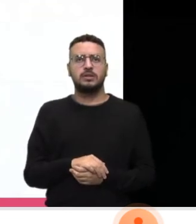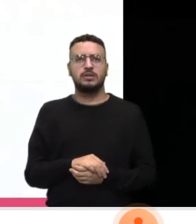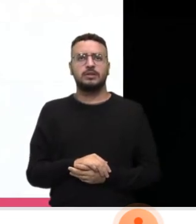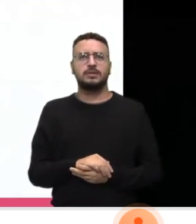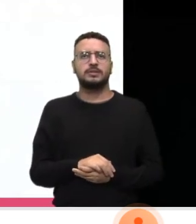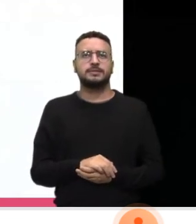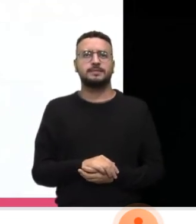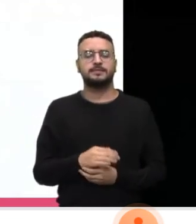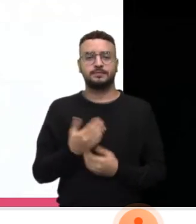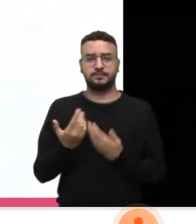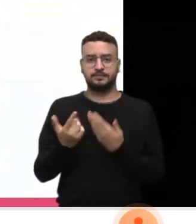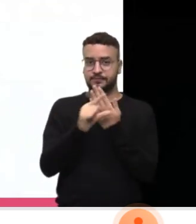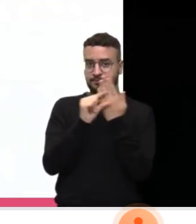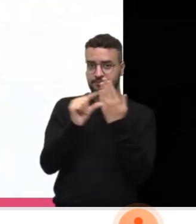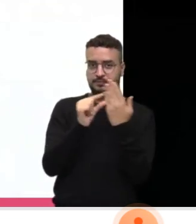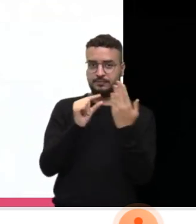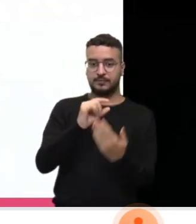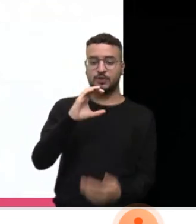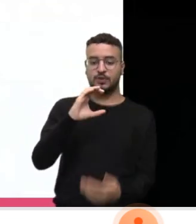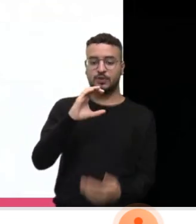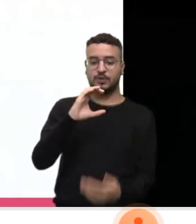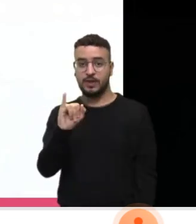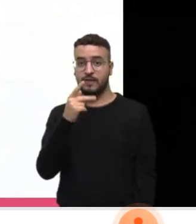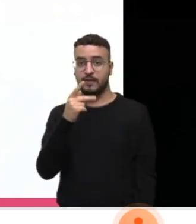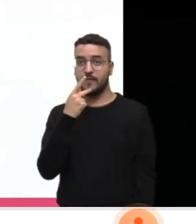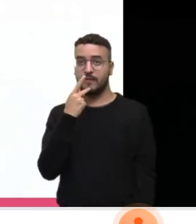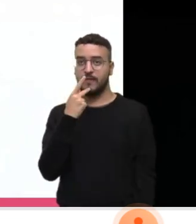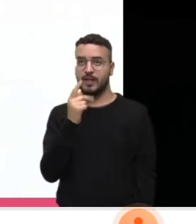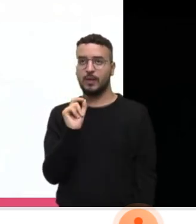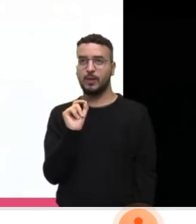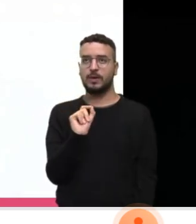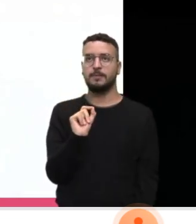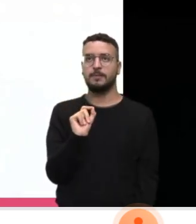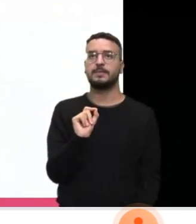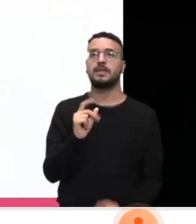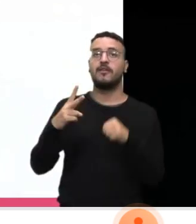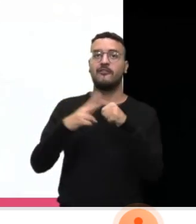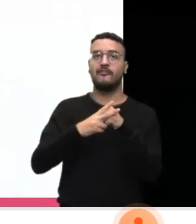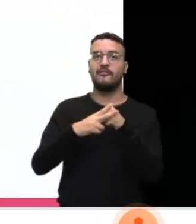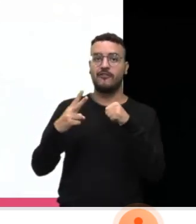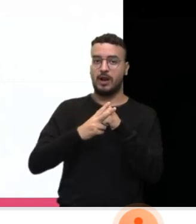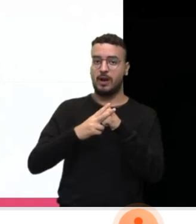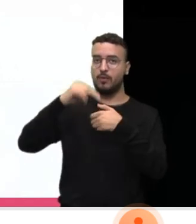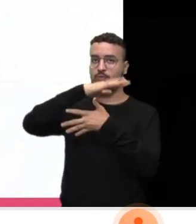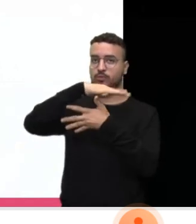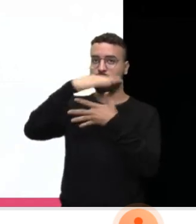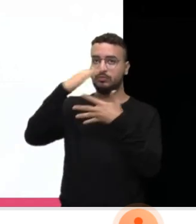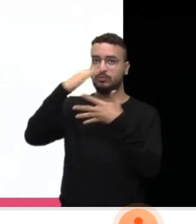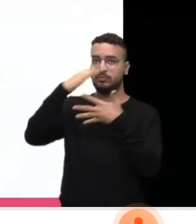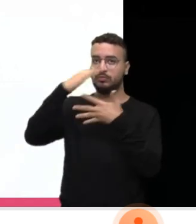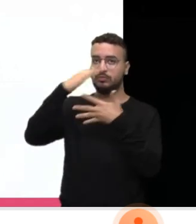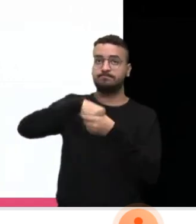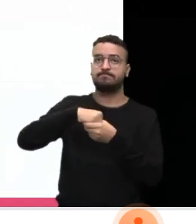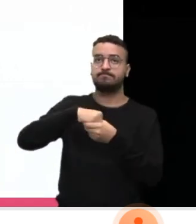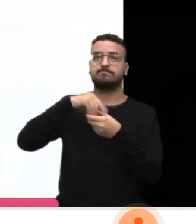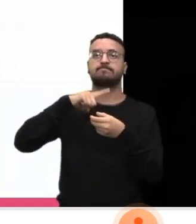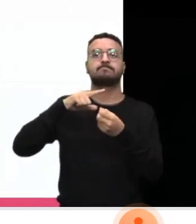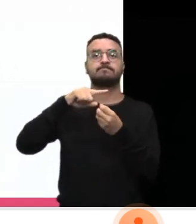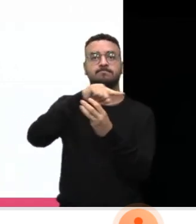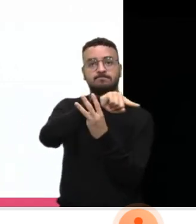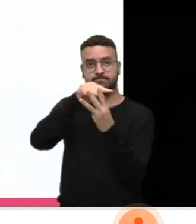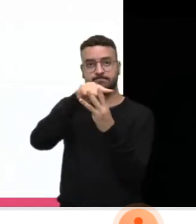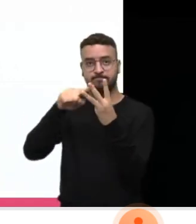com Chouí, os verbos da Libras, eles podem ser classificados em 3 aspectos, tá? Nós temos